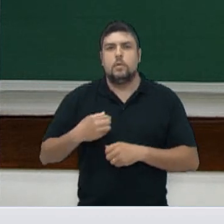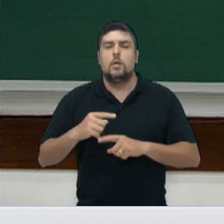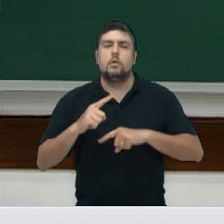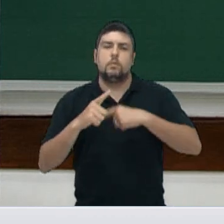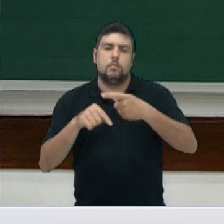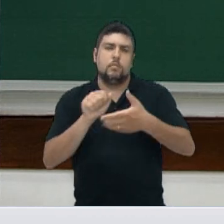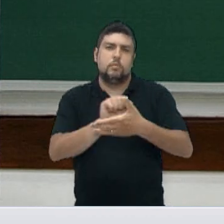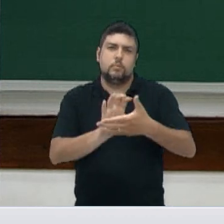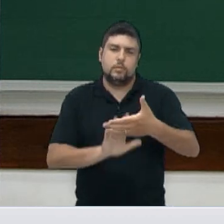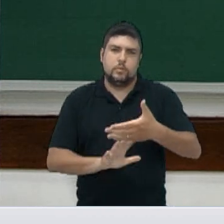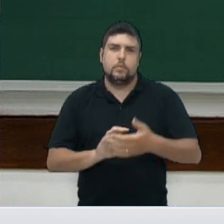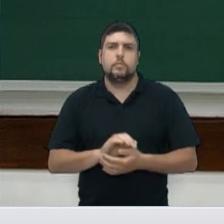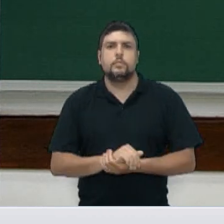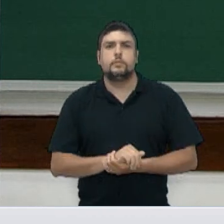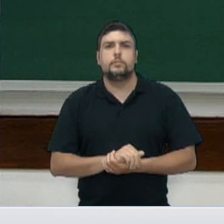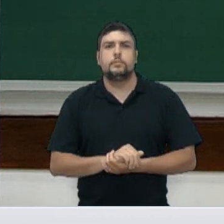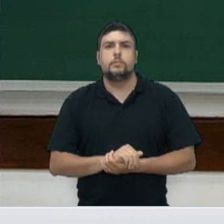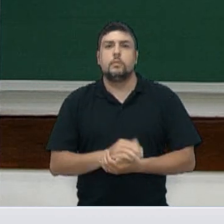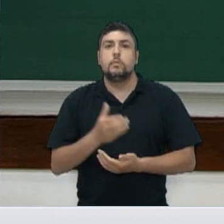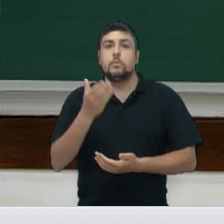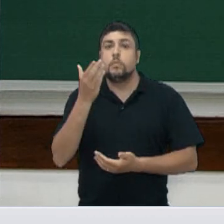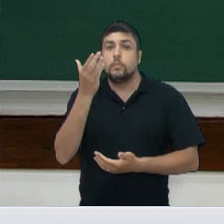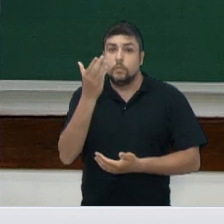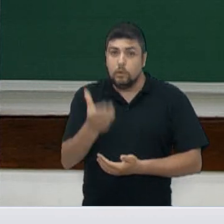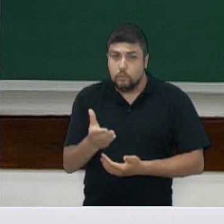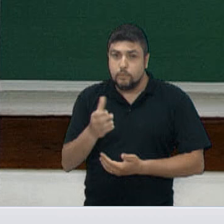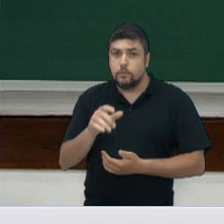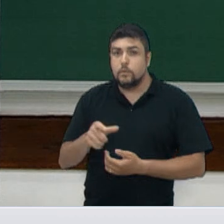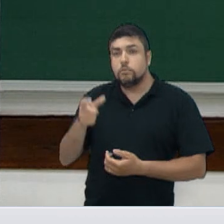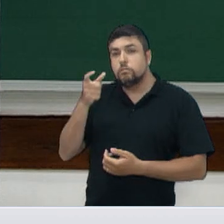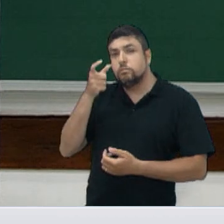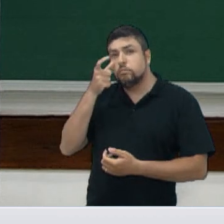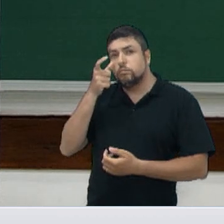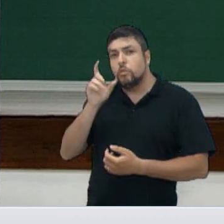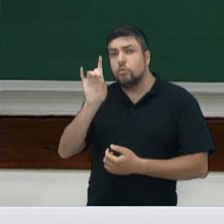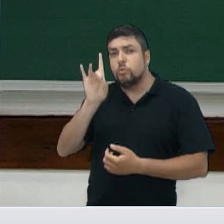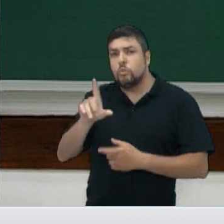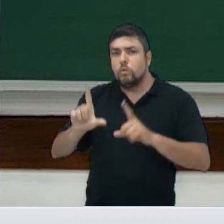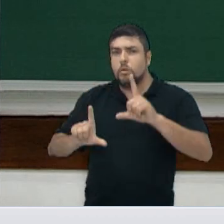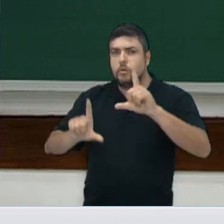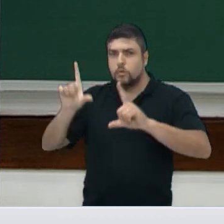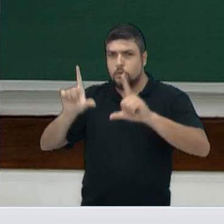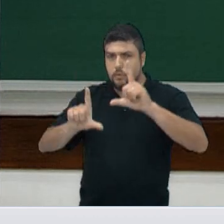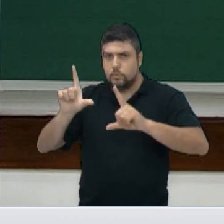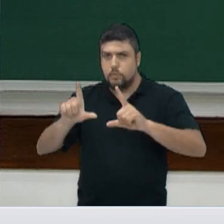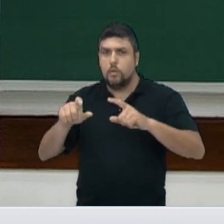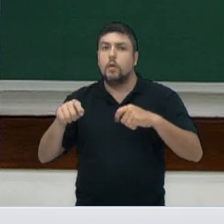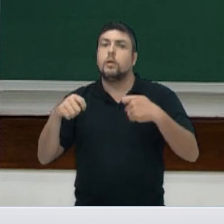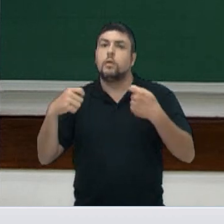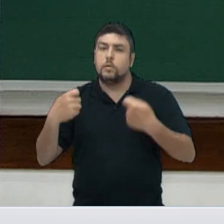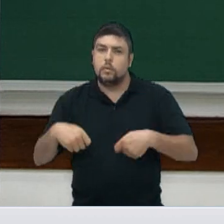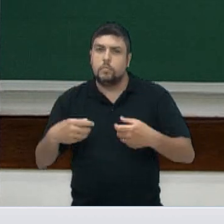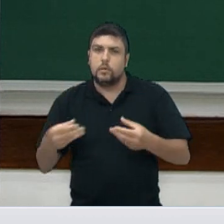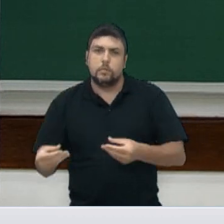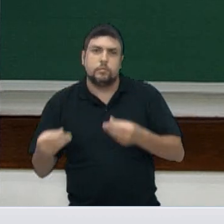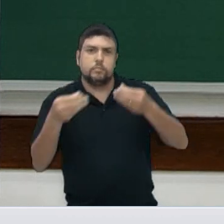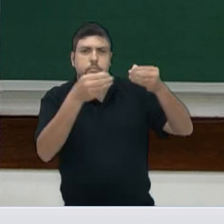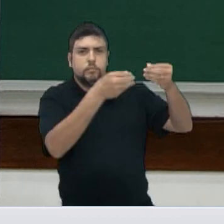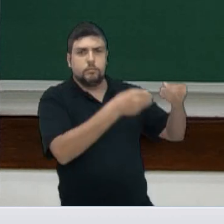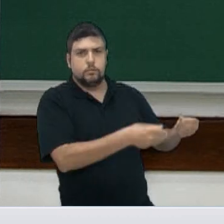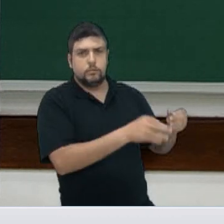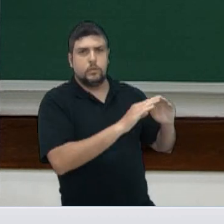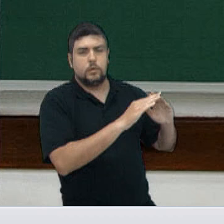no Classroom. Para você que está assistindo as aulas pela TV, você tem que levar as atividades lá na